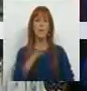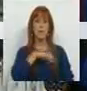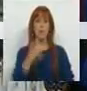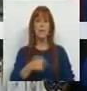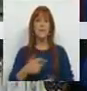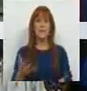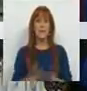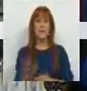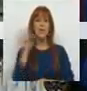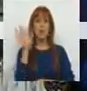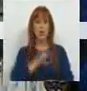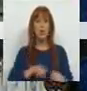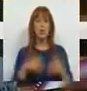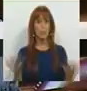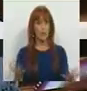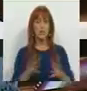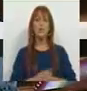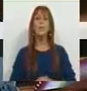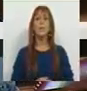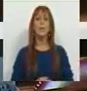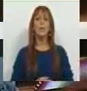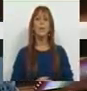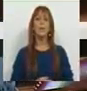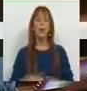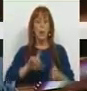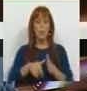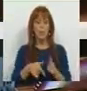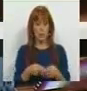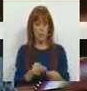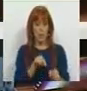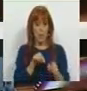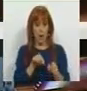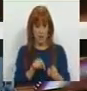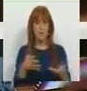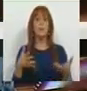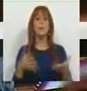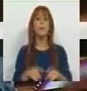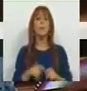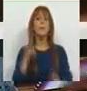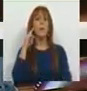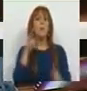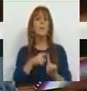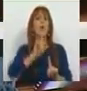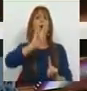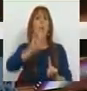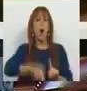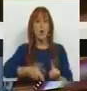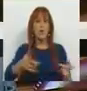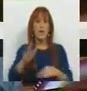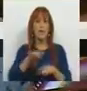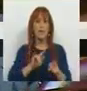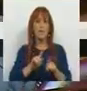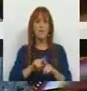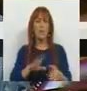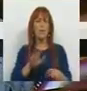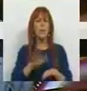Senhor Presidente, senhoras e senhores deputados, este projeto de resolução tem como objetivo fazer